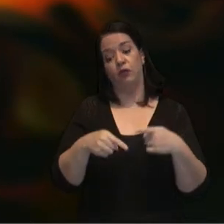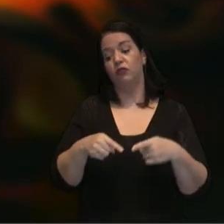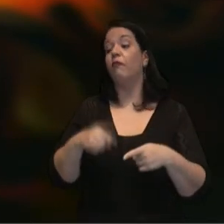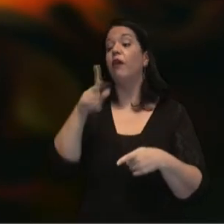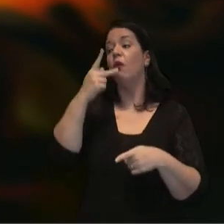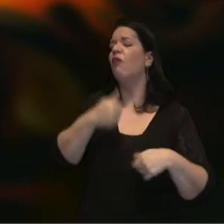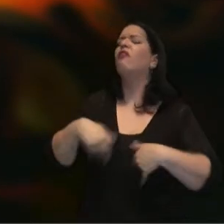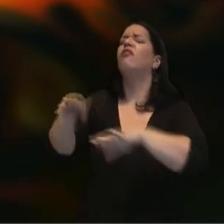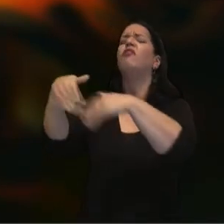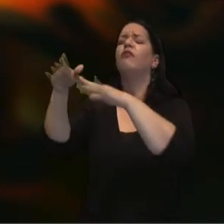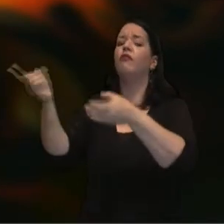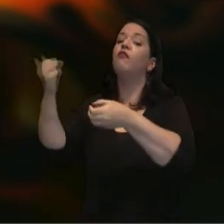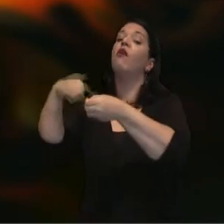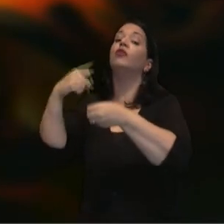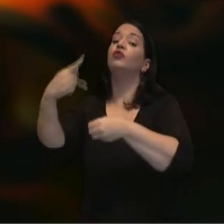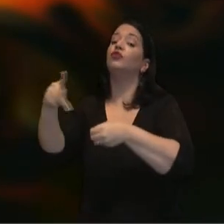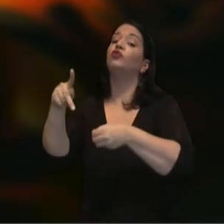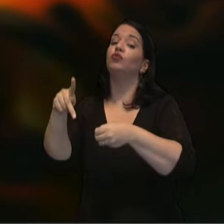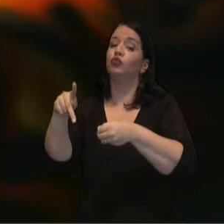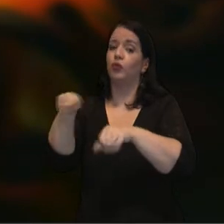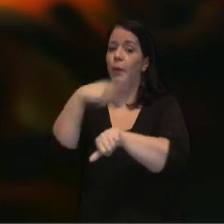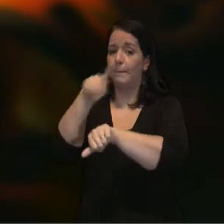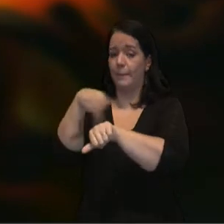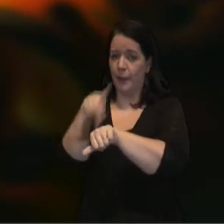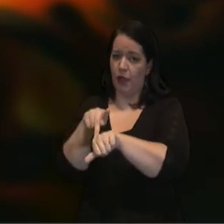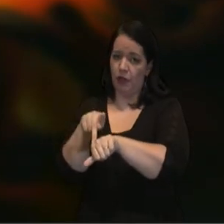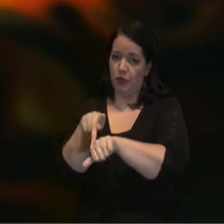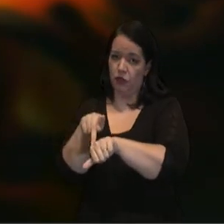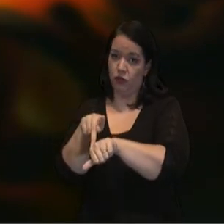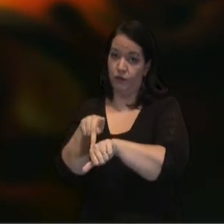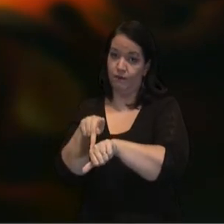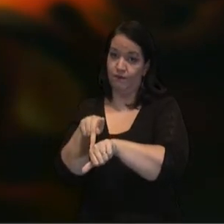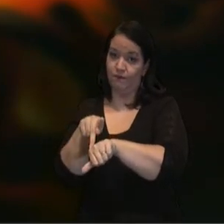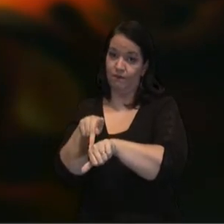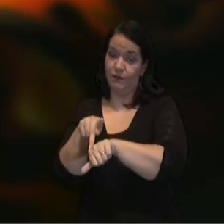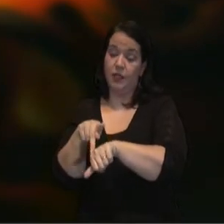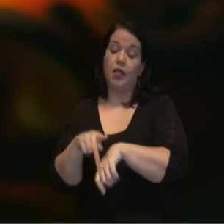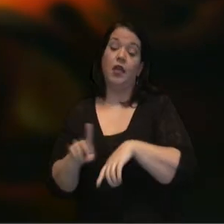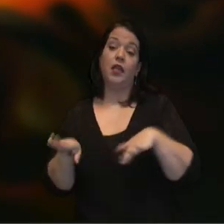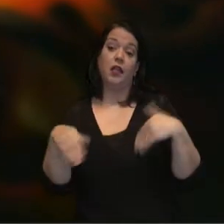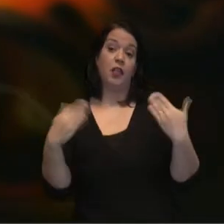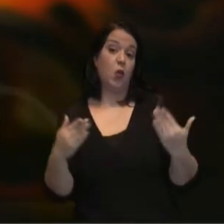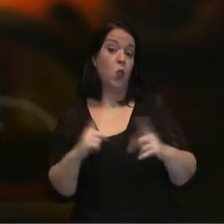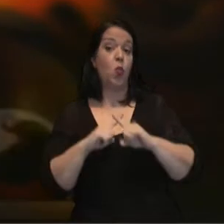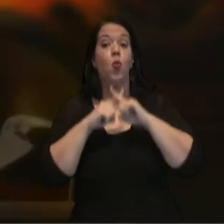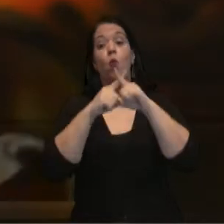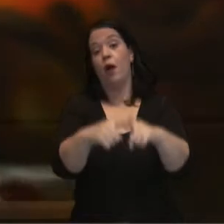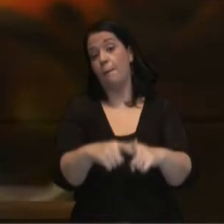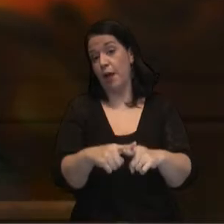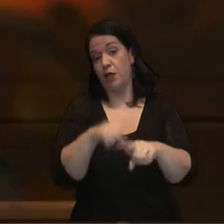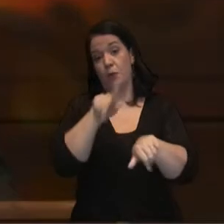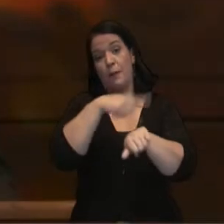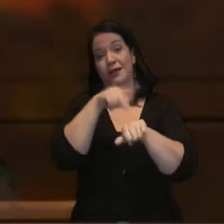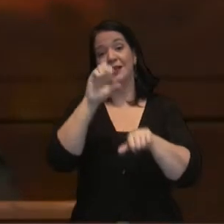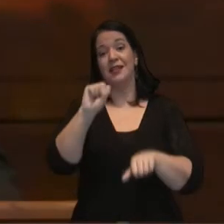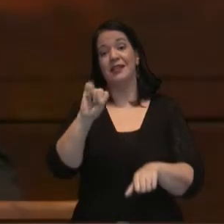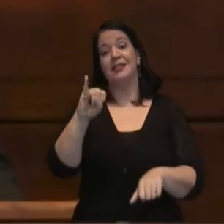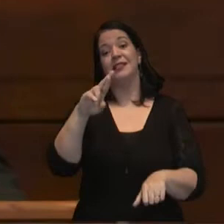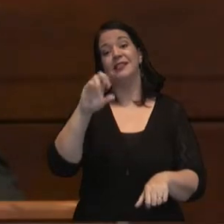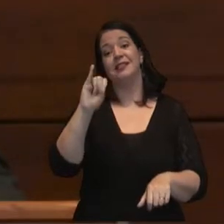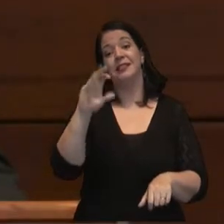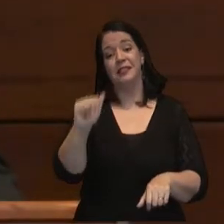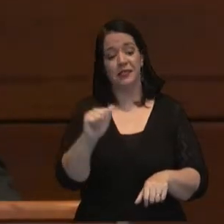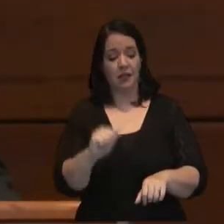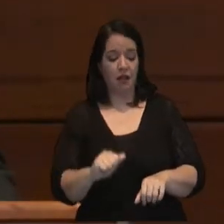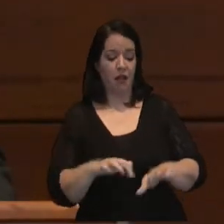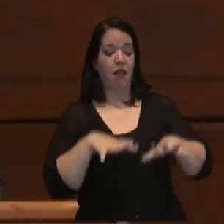Síria não houve mais investidas na terra de Israel. Que o Senhor abençoe esta palavra